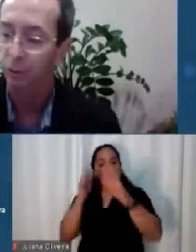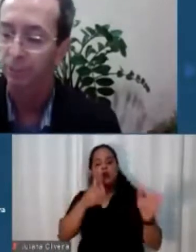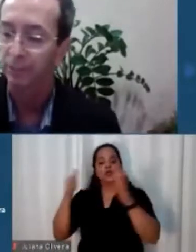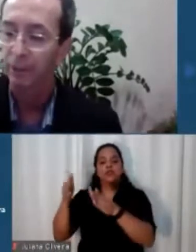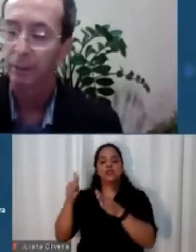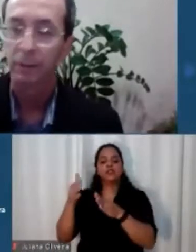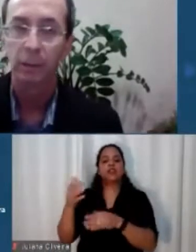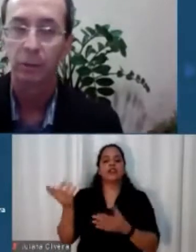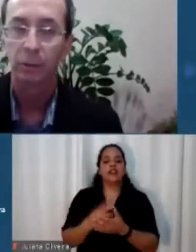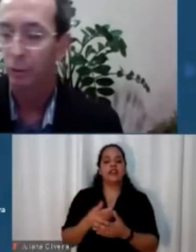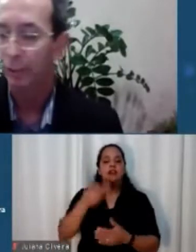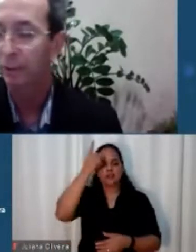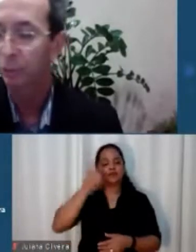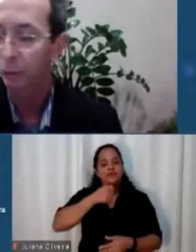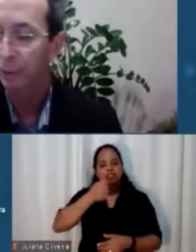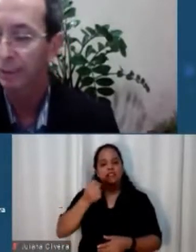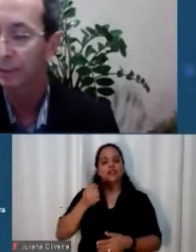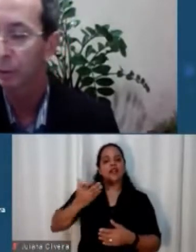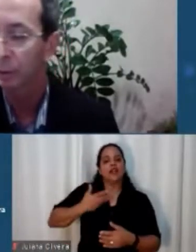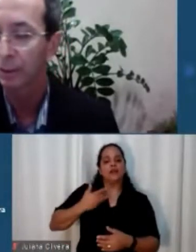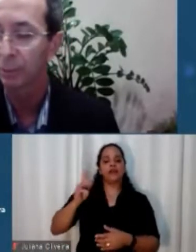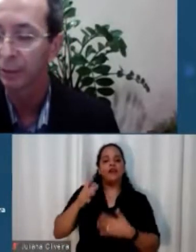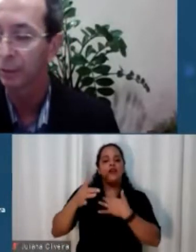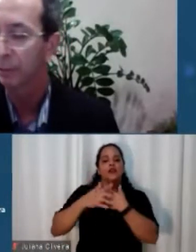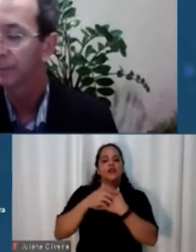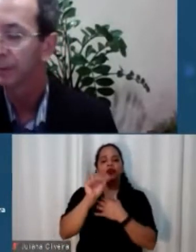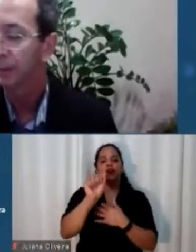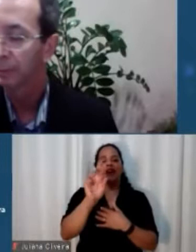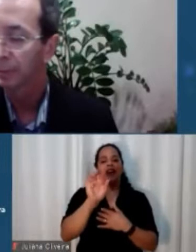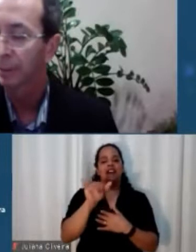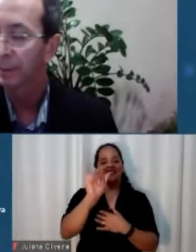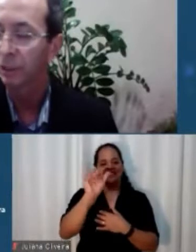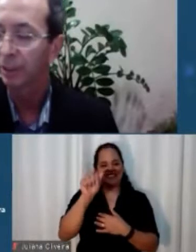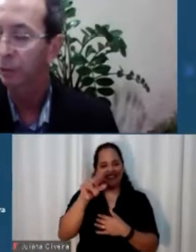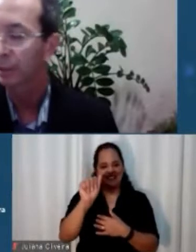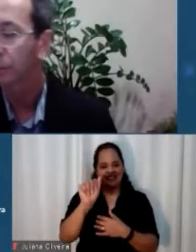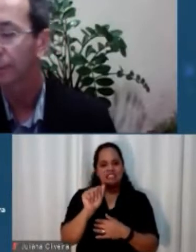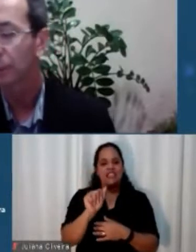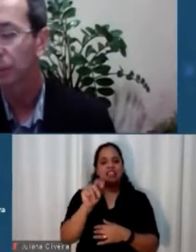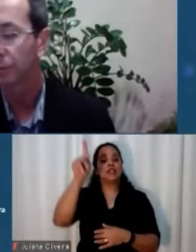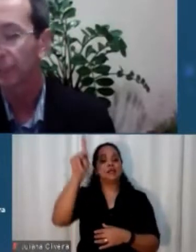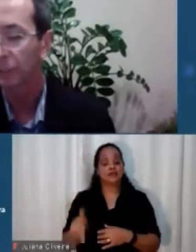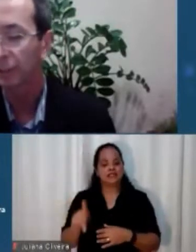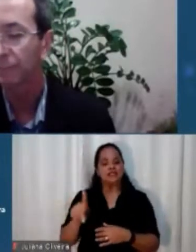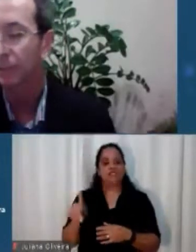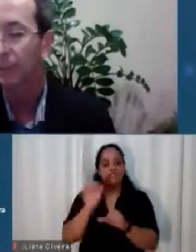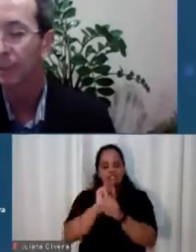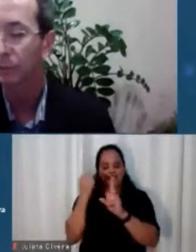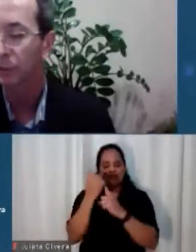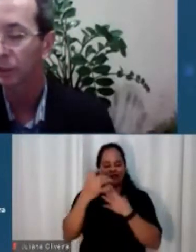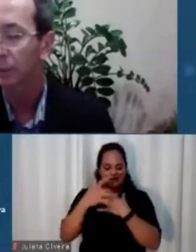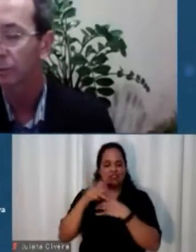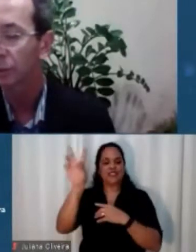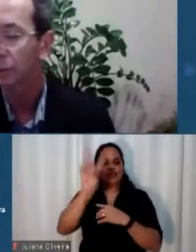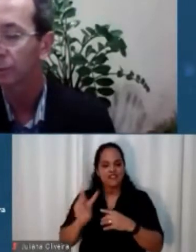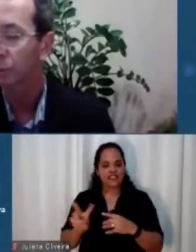é o meu colega, o doutor Adrian Nogueira Bueno, presidente da Associação Médica de Varginha, delegado sindical do Sindicato